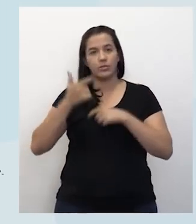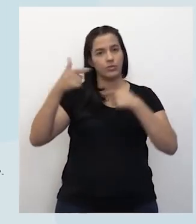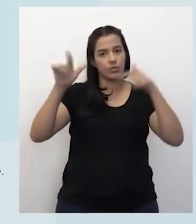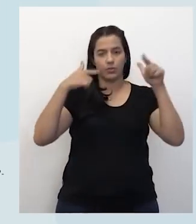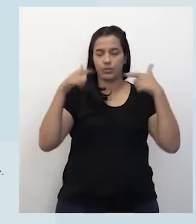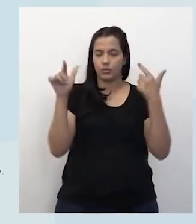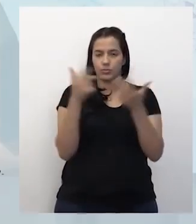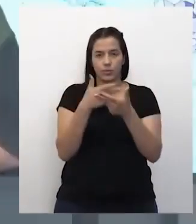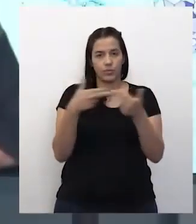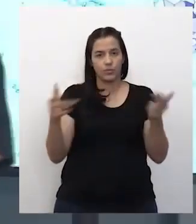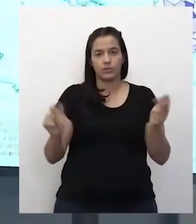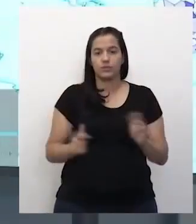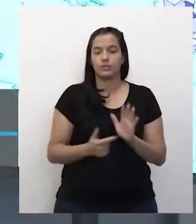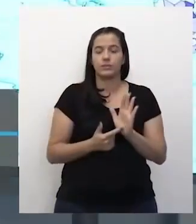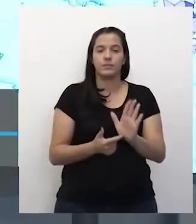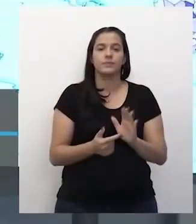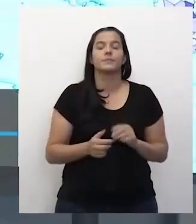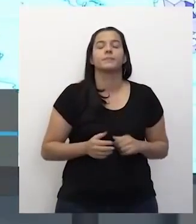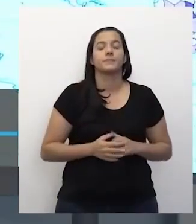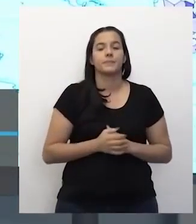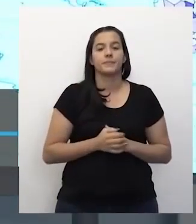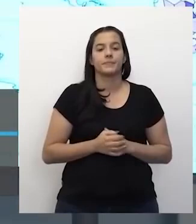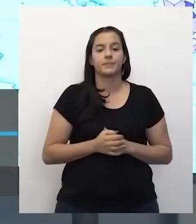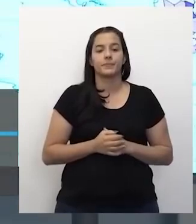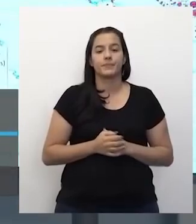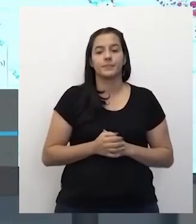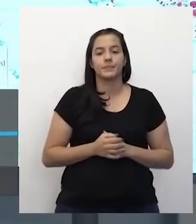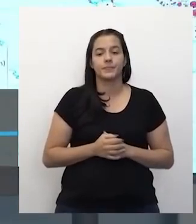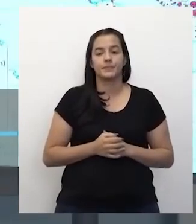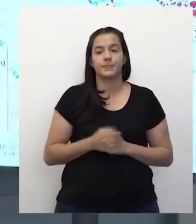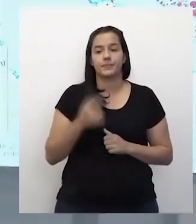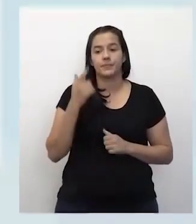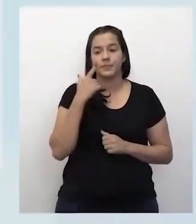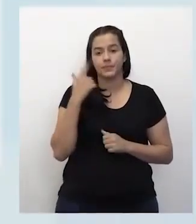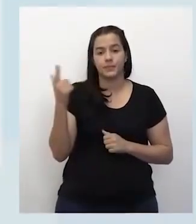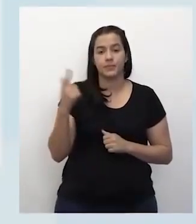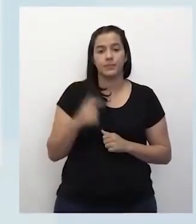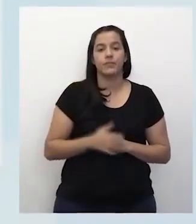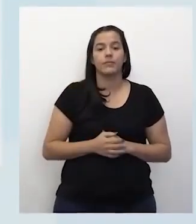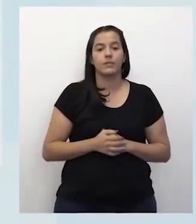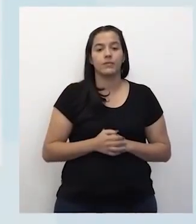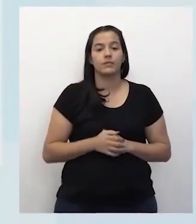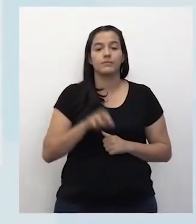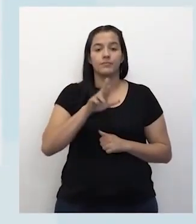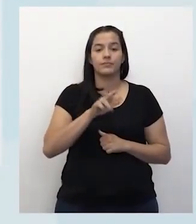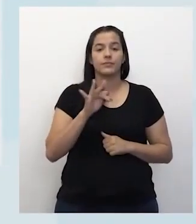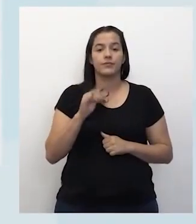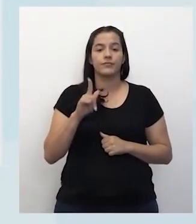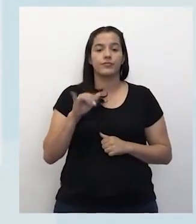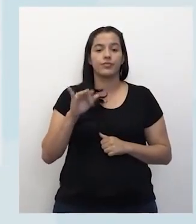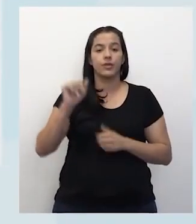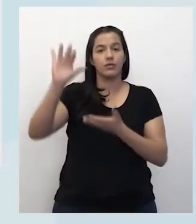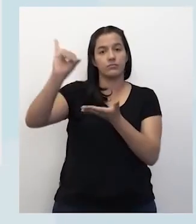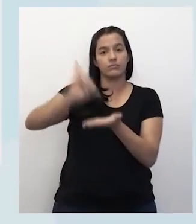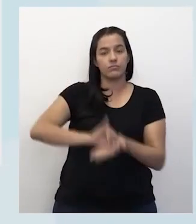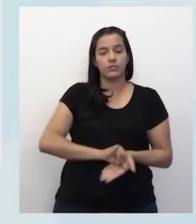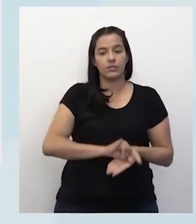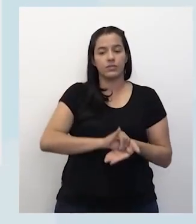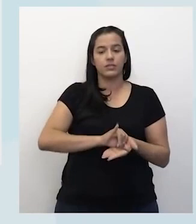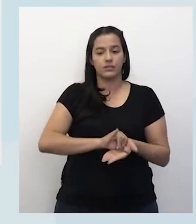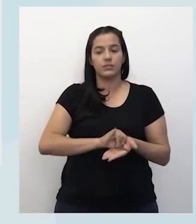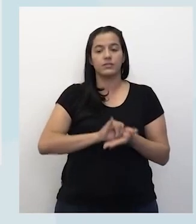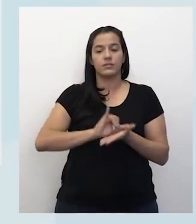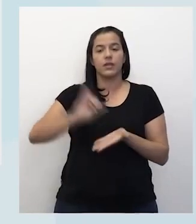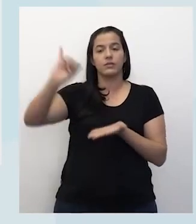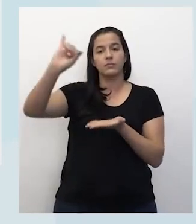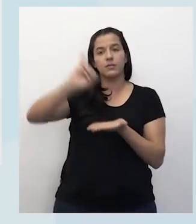casos aí que aparecem aí, tá certo? Vamos lá para a próxima tela, que nós vamos ter lá a questão dos refugiados, né? Os migrantes